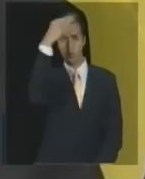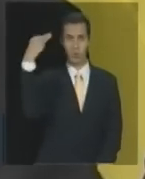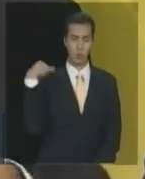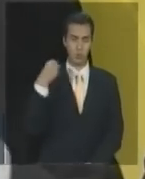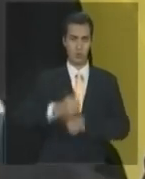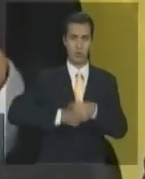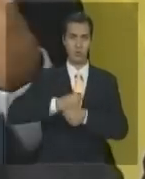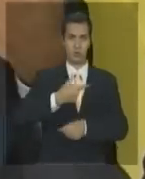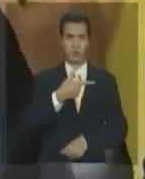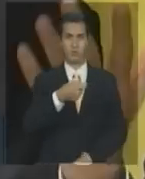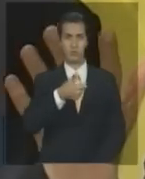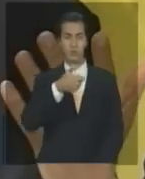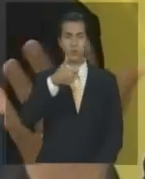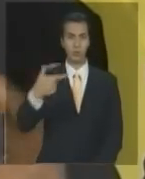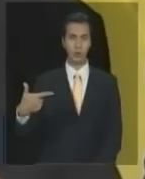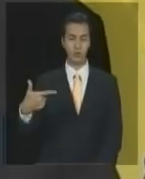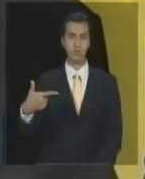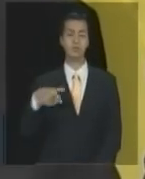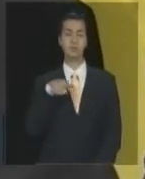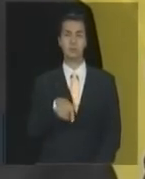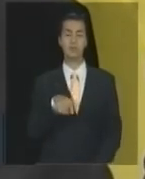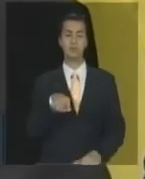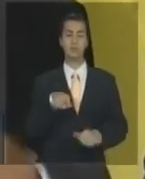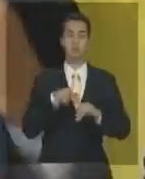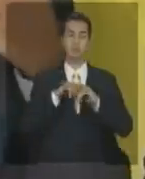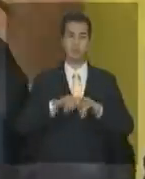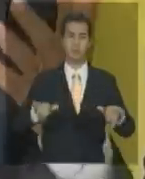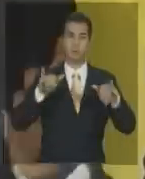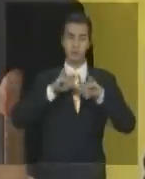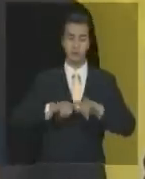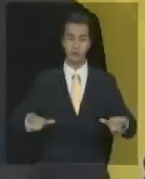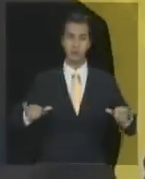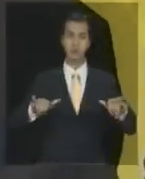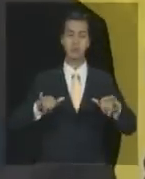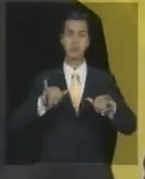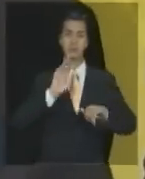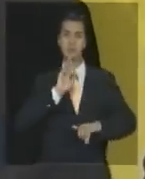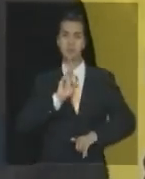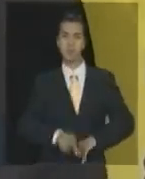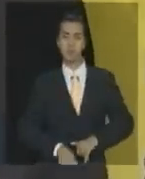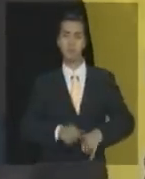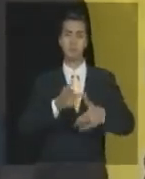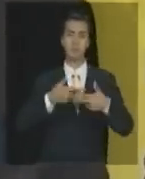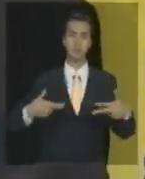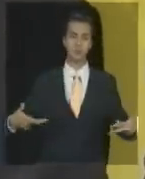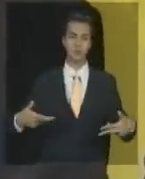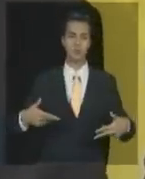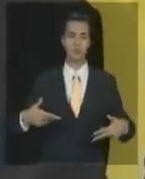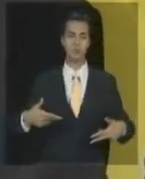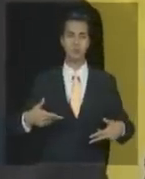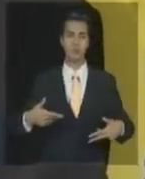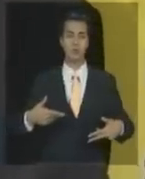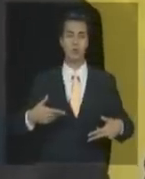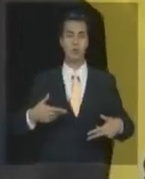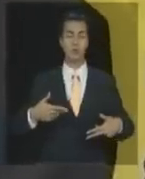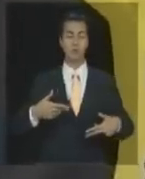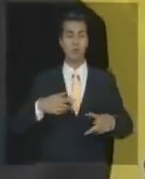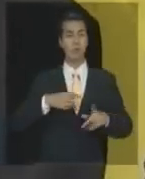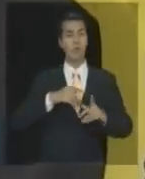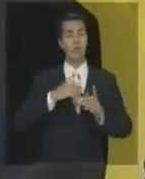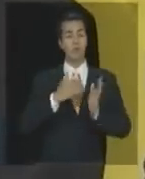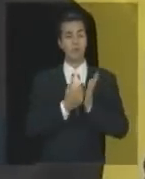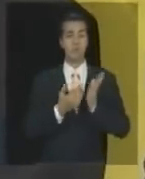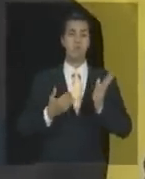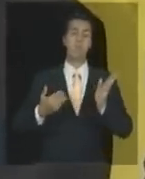de plenitude e de rapidez, de eficiência nas respostas, não será o mesmo do que